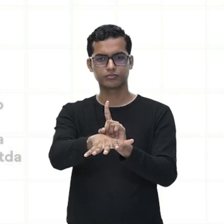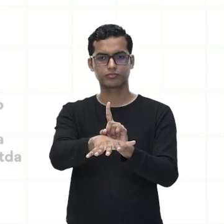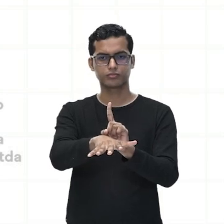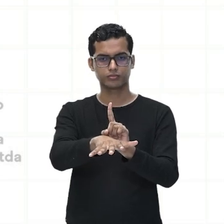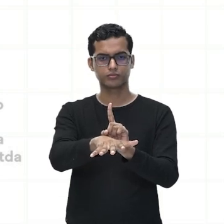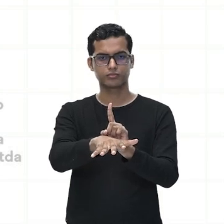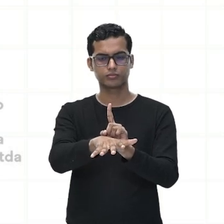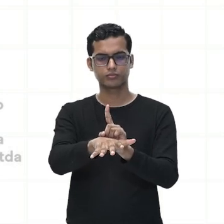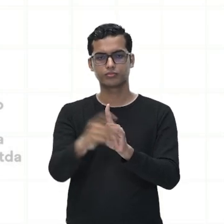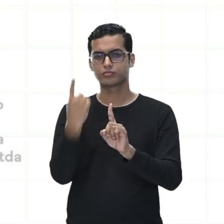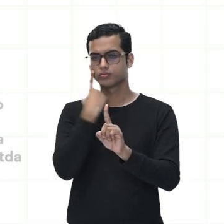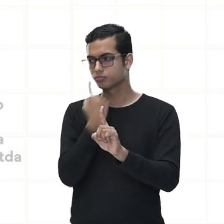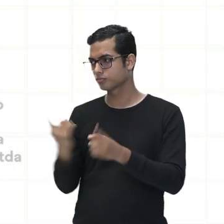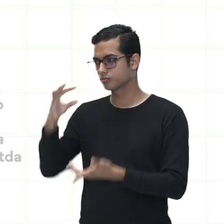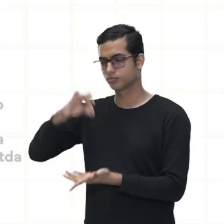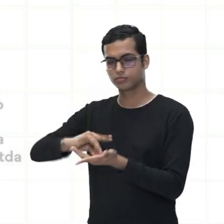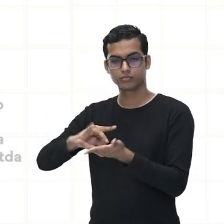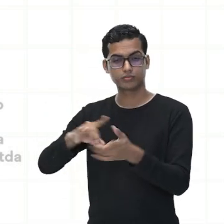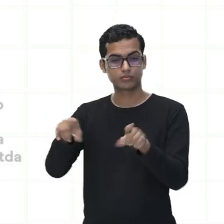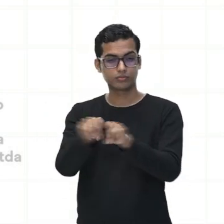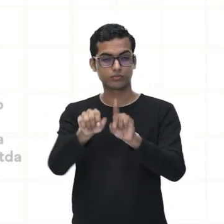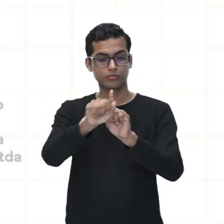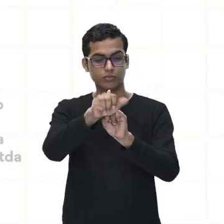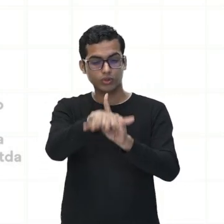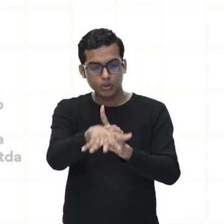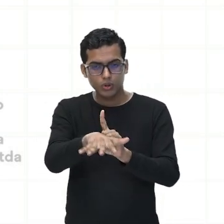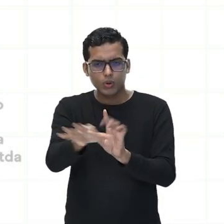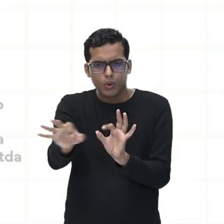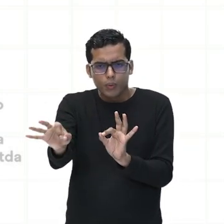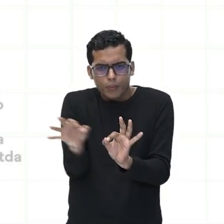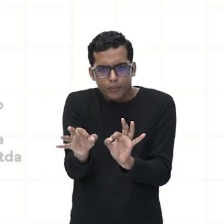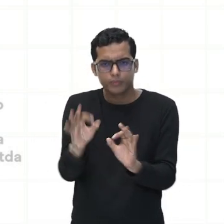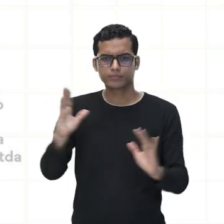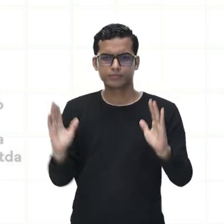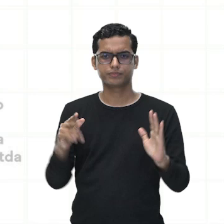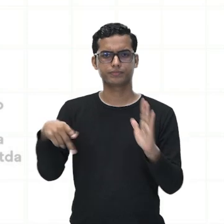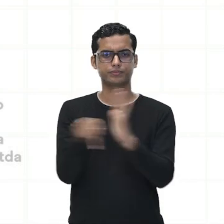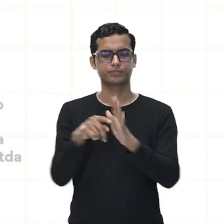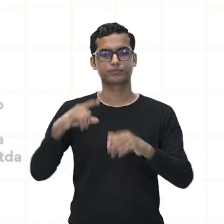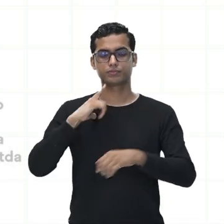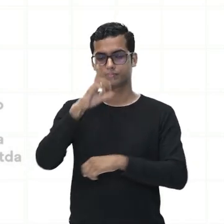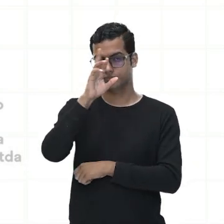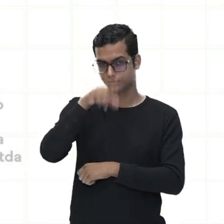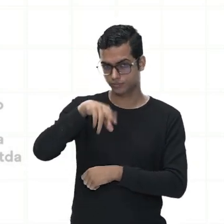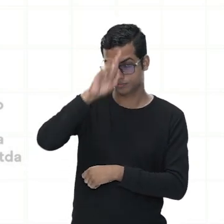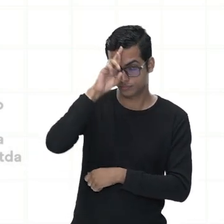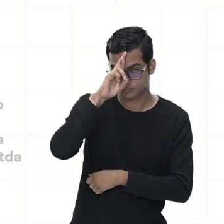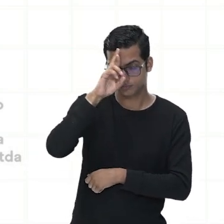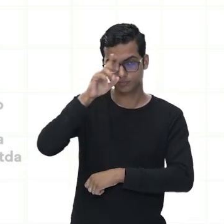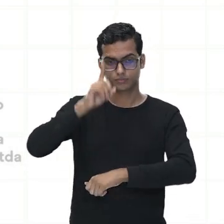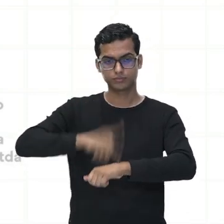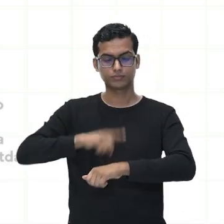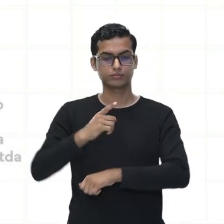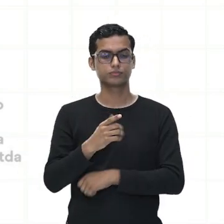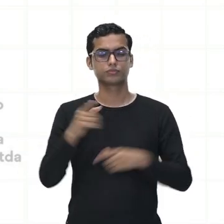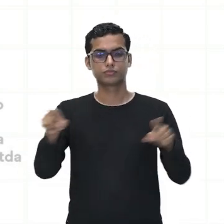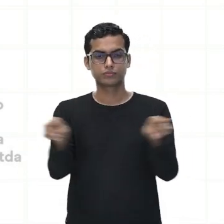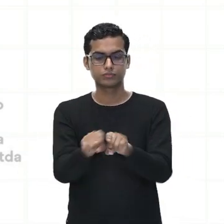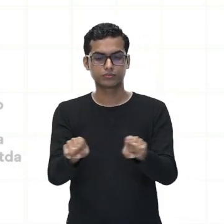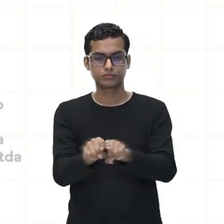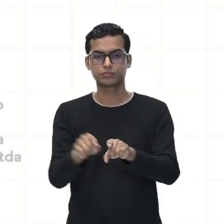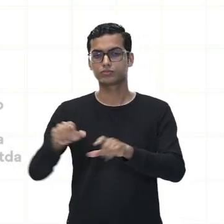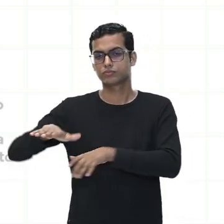mais curta ao meio-dia. Já no mês de setembro, já havia